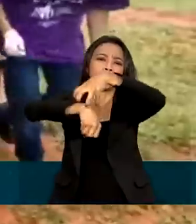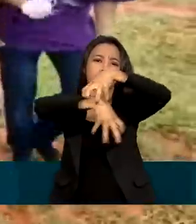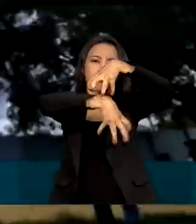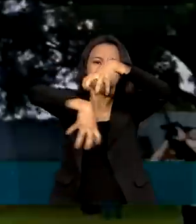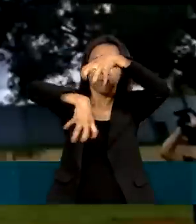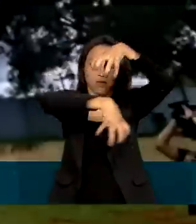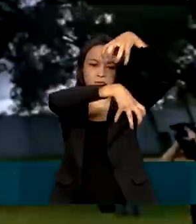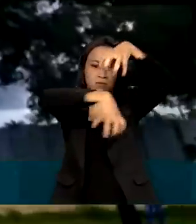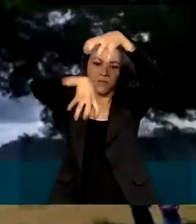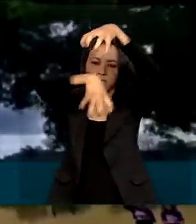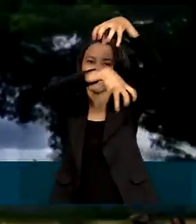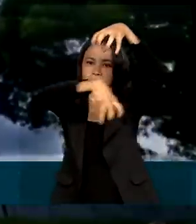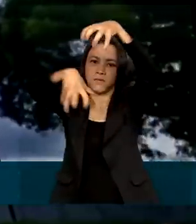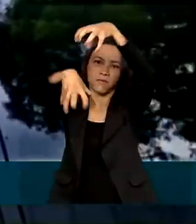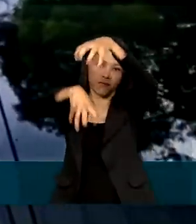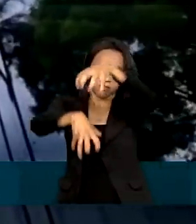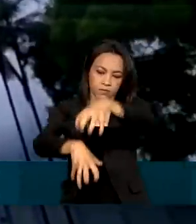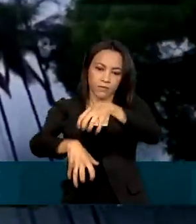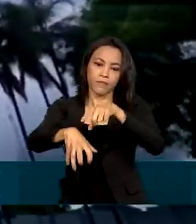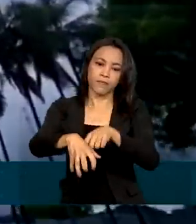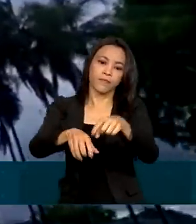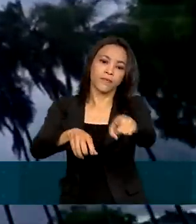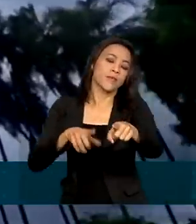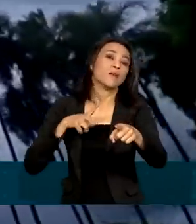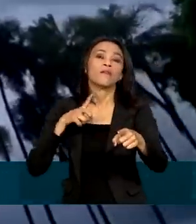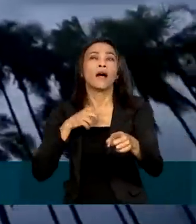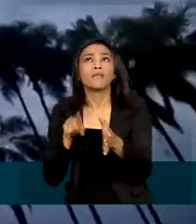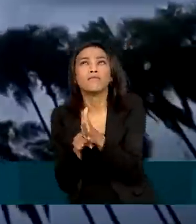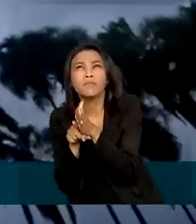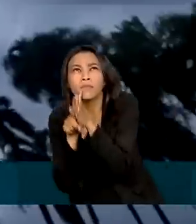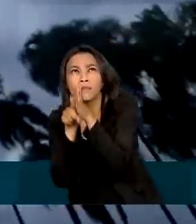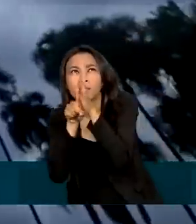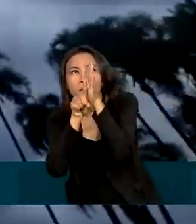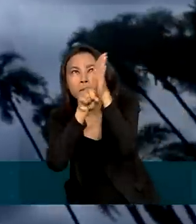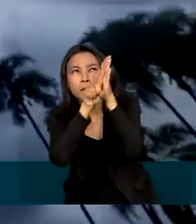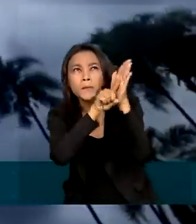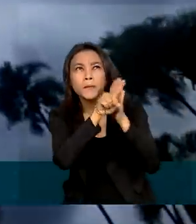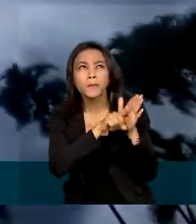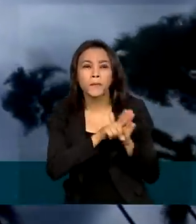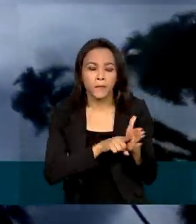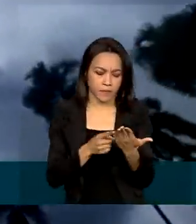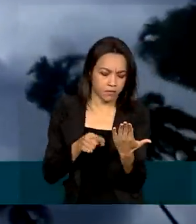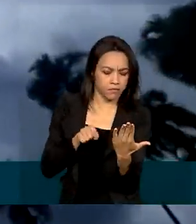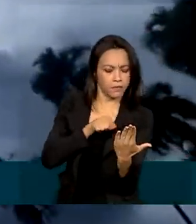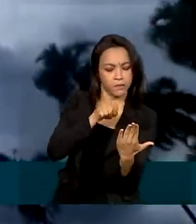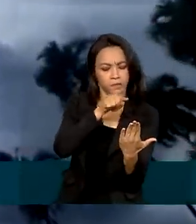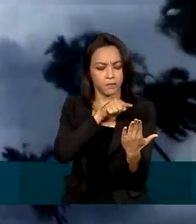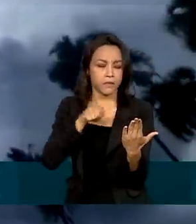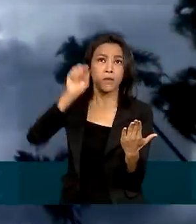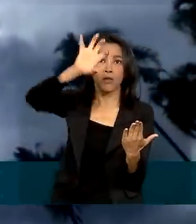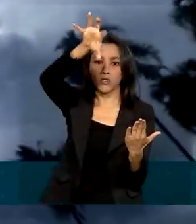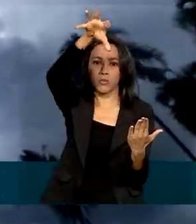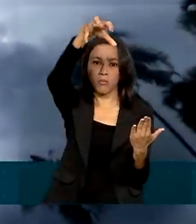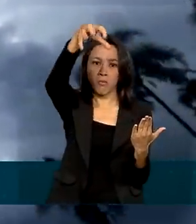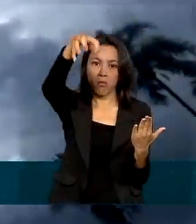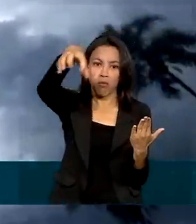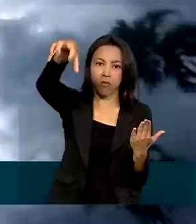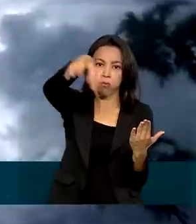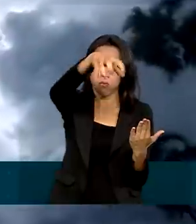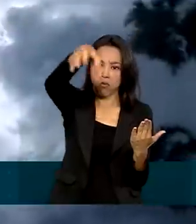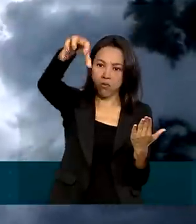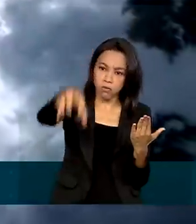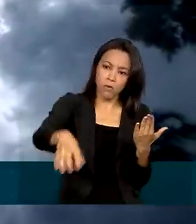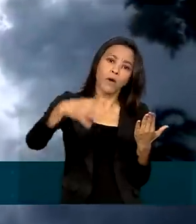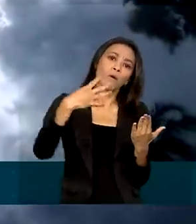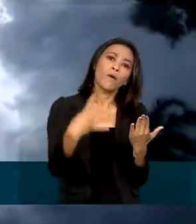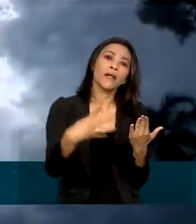suave. E por meio de um localizador, a equipe irá em busca dos satélites que podem cair a 47 quilômetros de distância